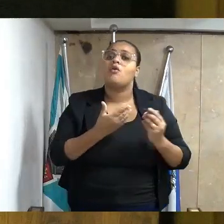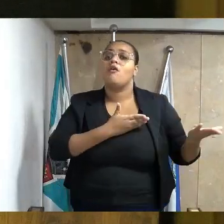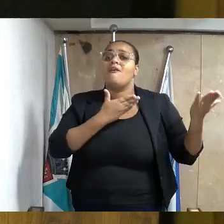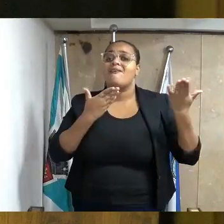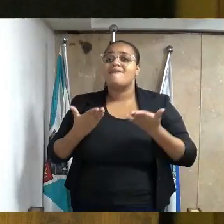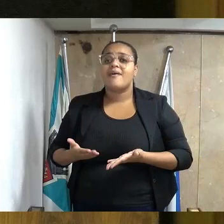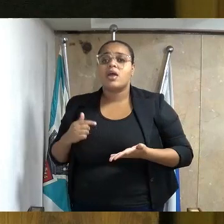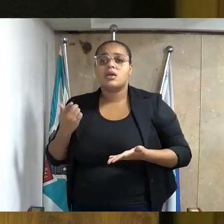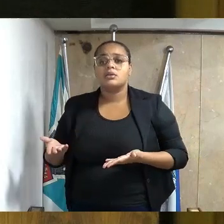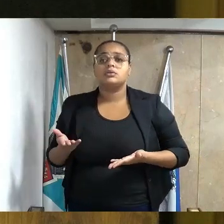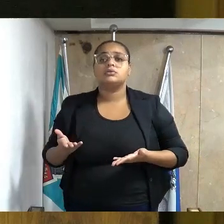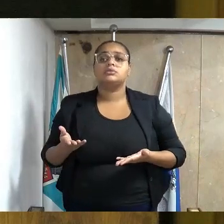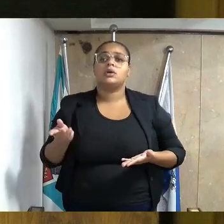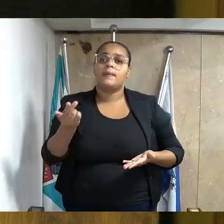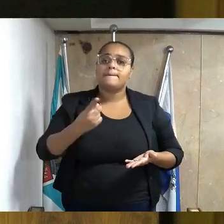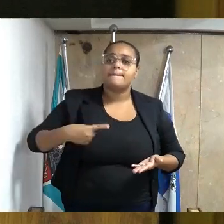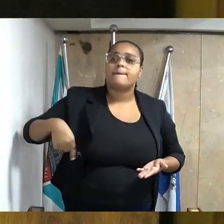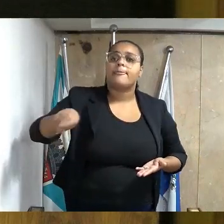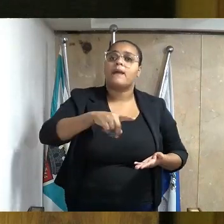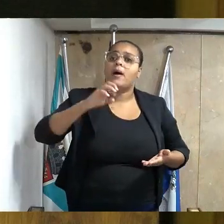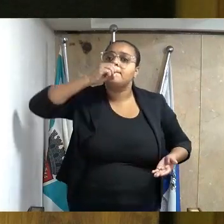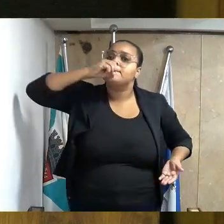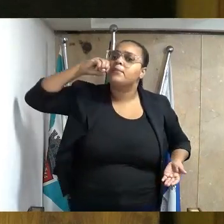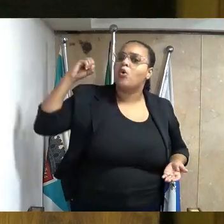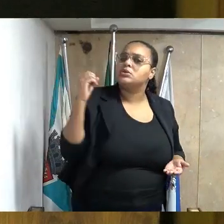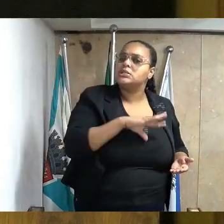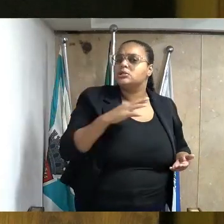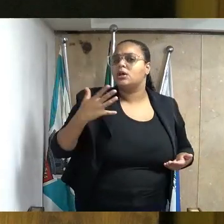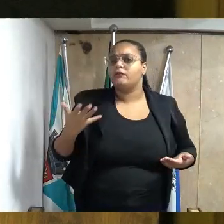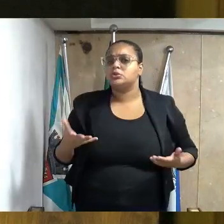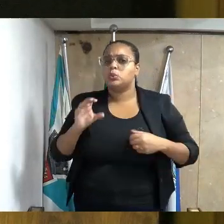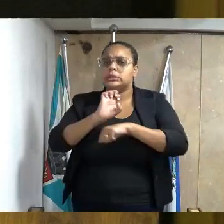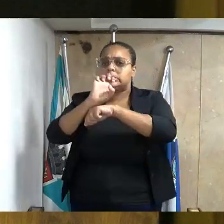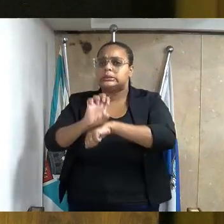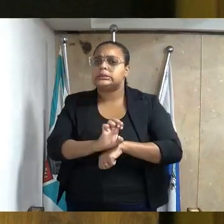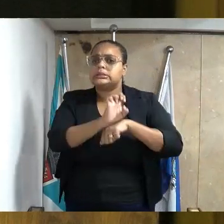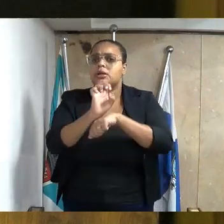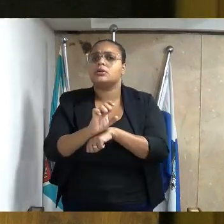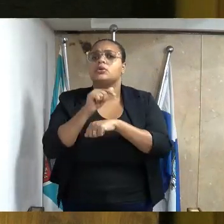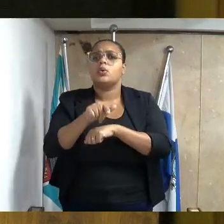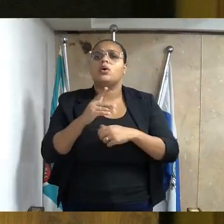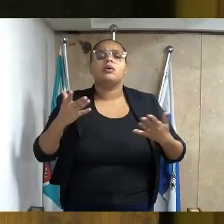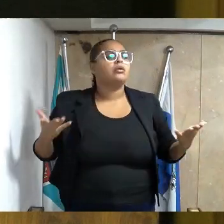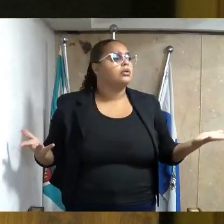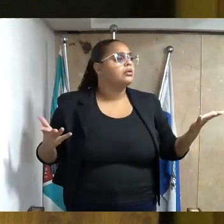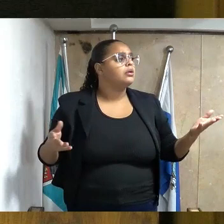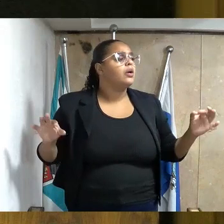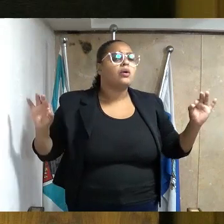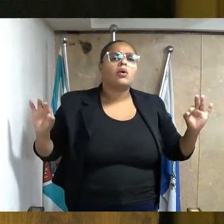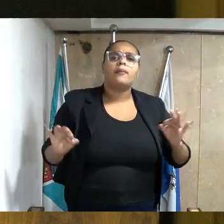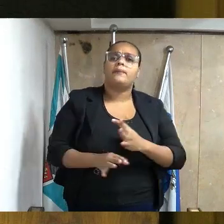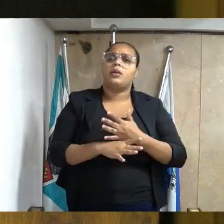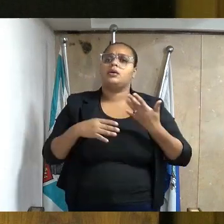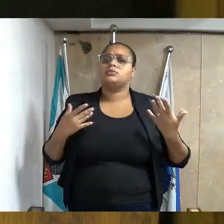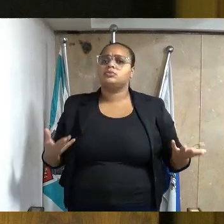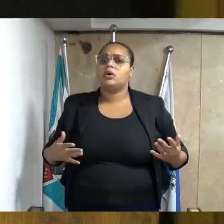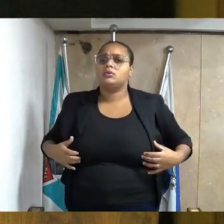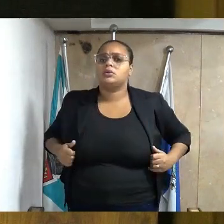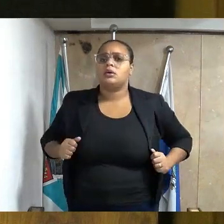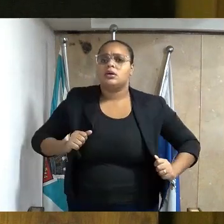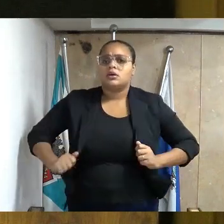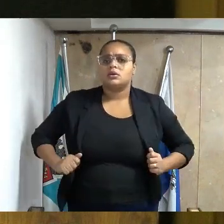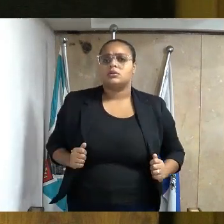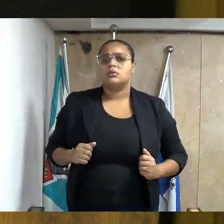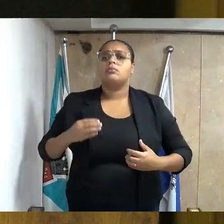verdadeira interferência abusiva no Estado, que ignora por completo garantias constitucionais